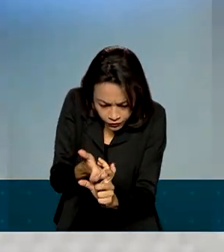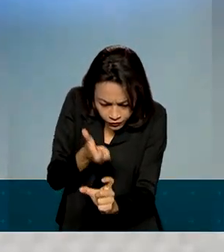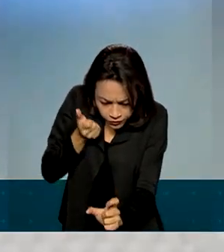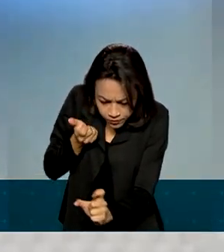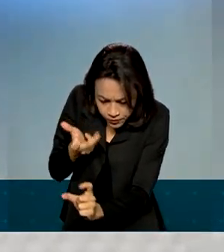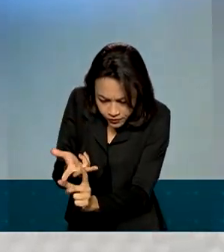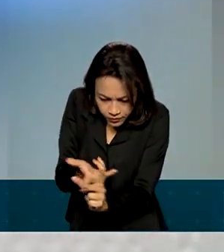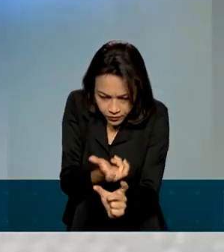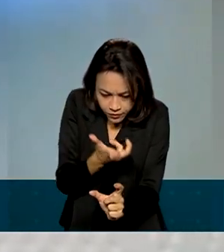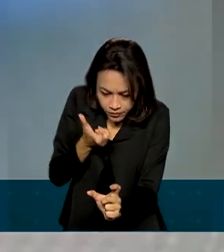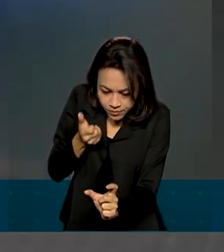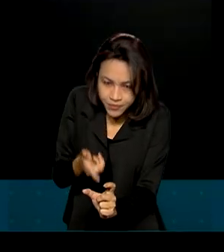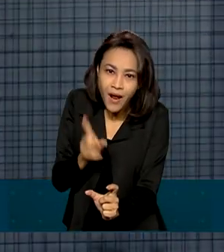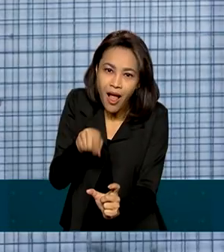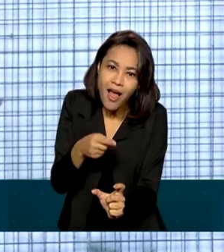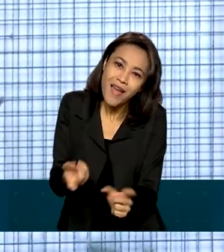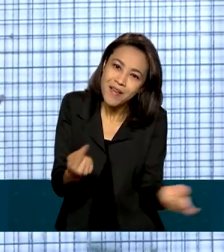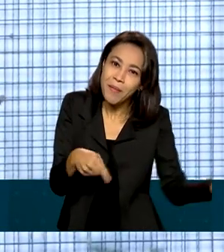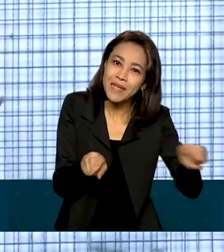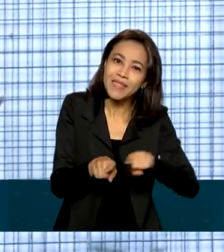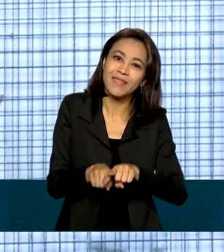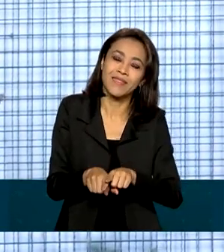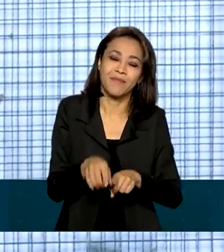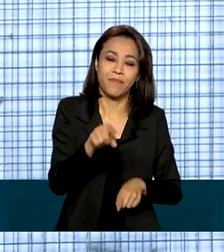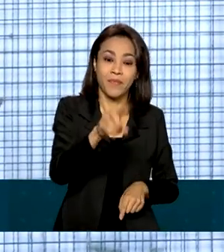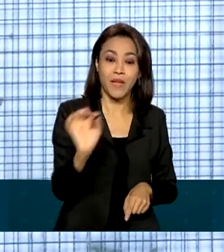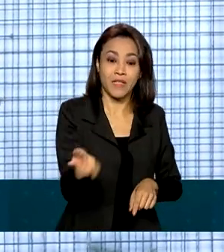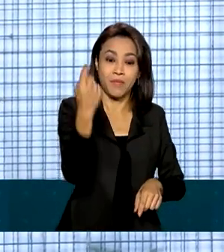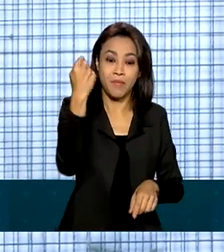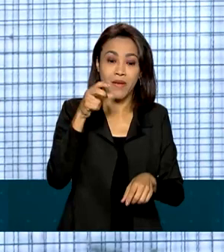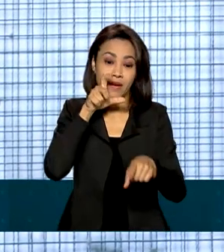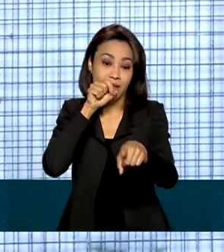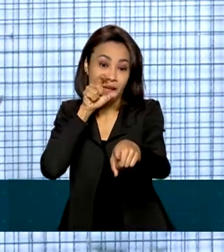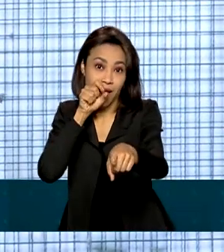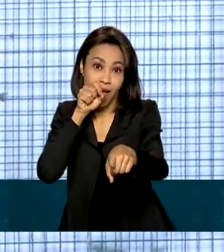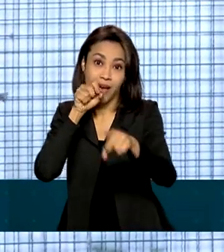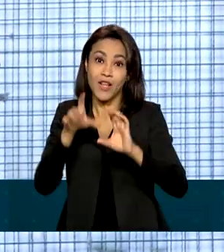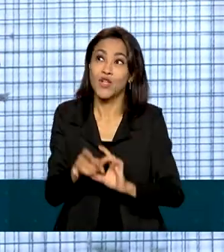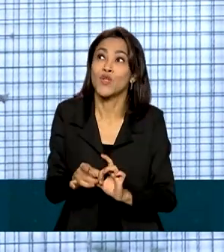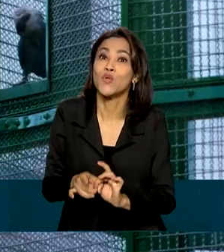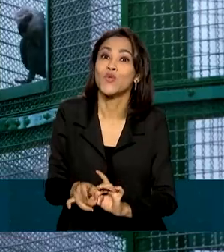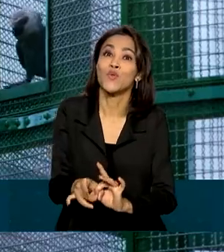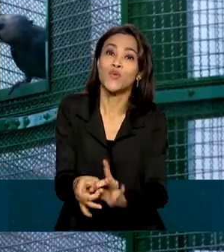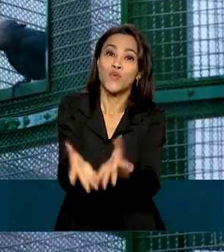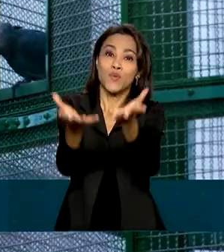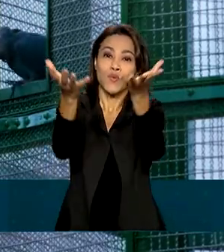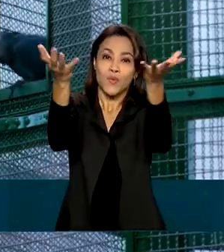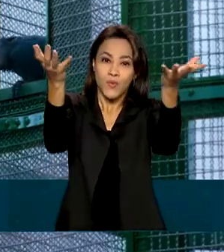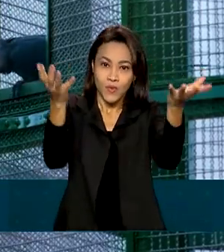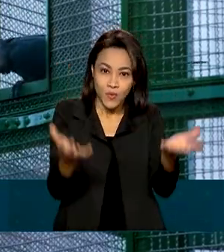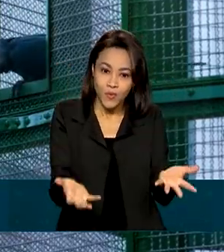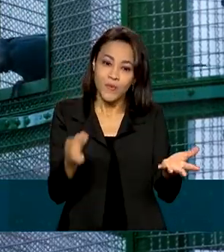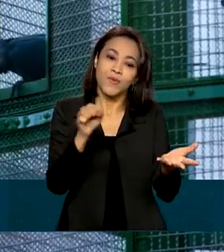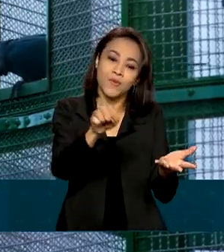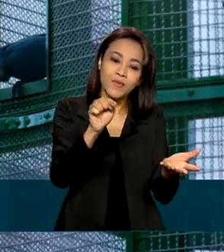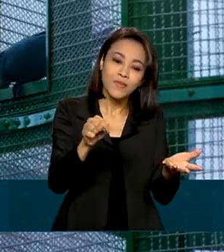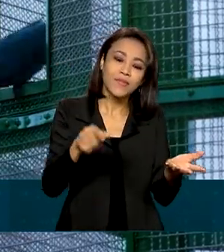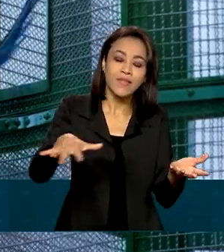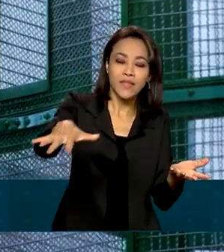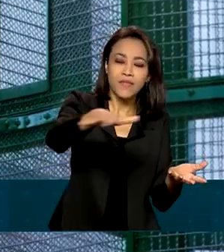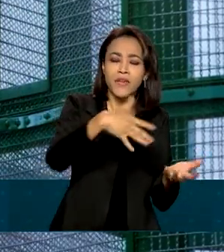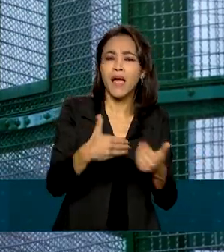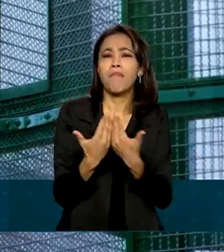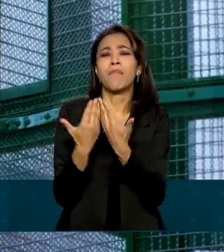justamente por meio dessa parceria. A soltura das primeiras ararinhas está sendo feita de forma branda. As portas do recinto